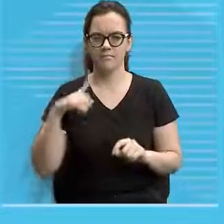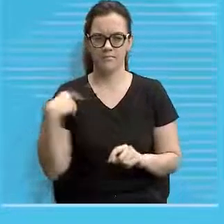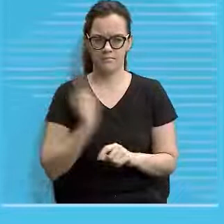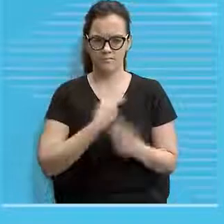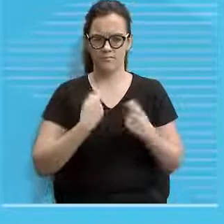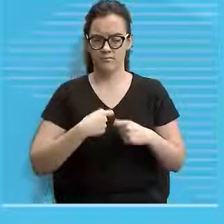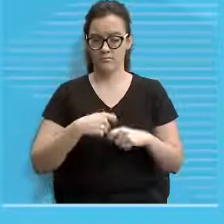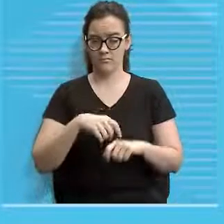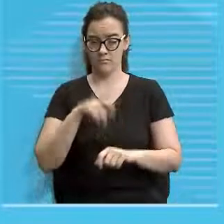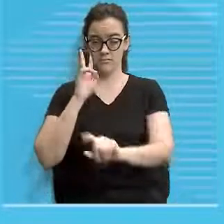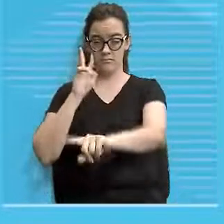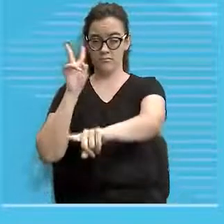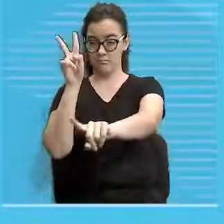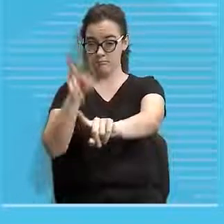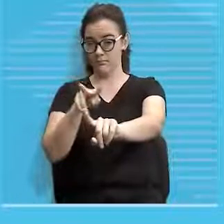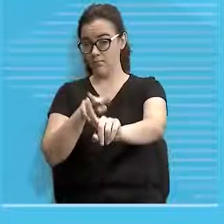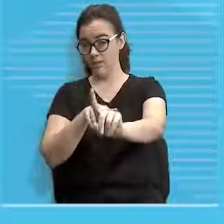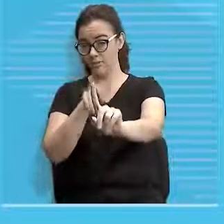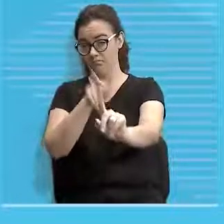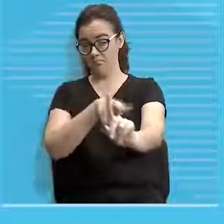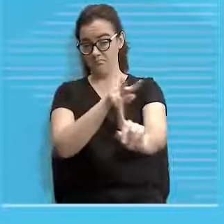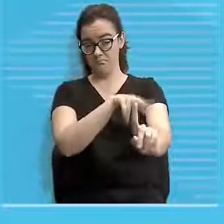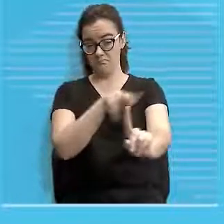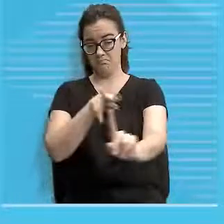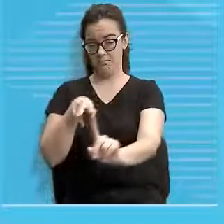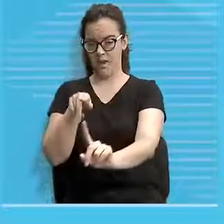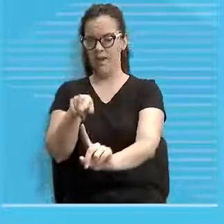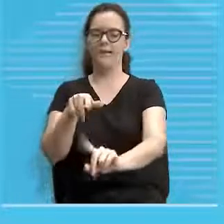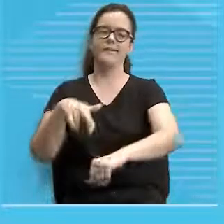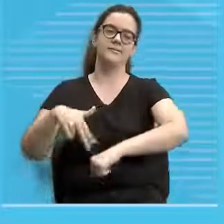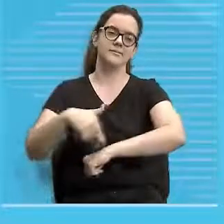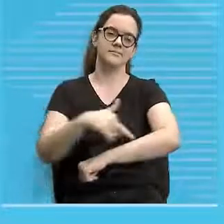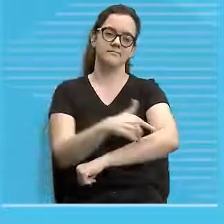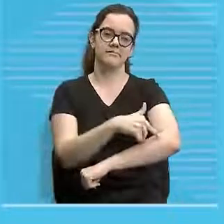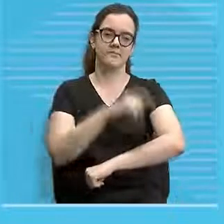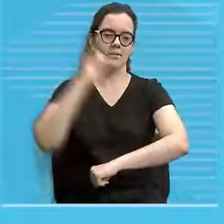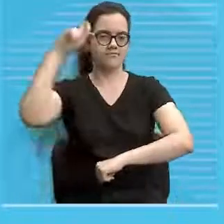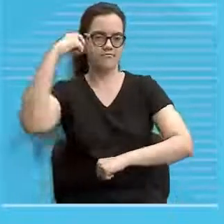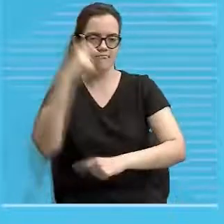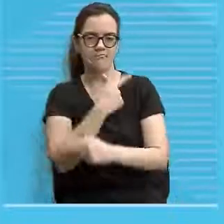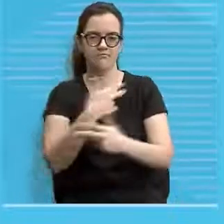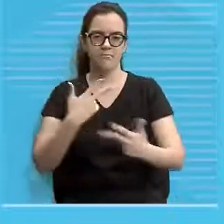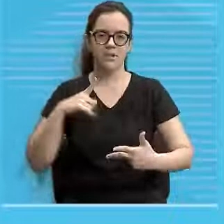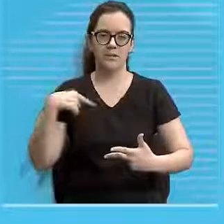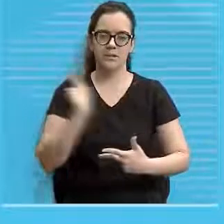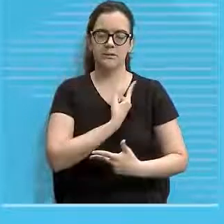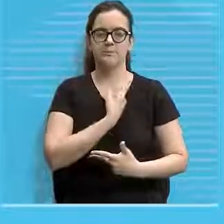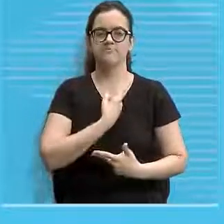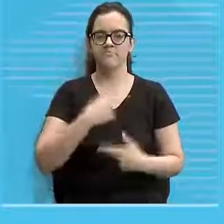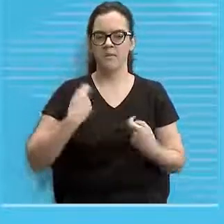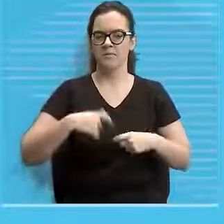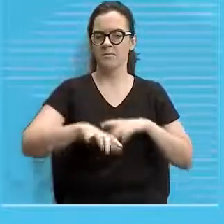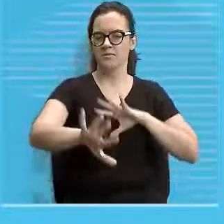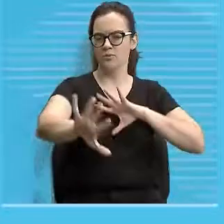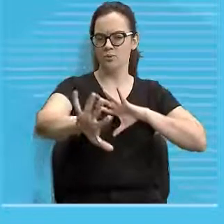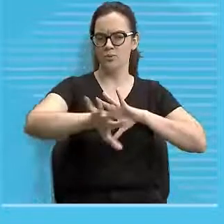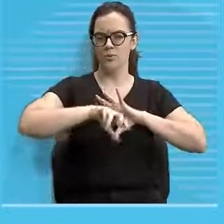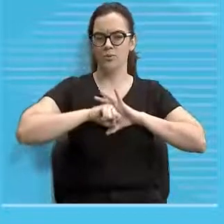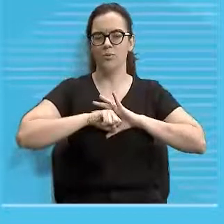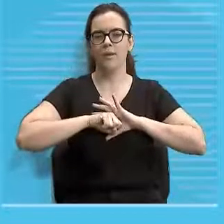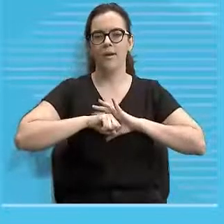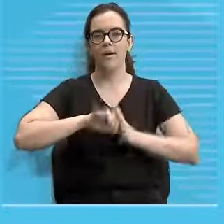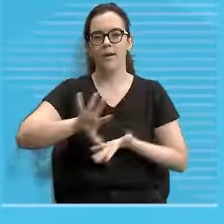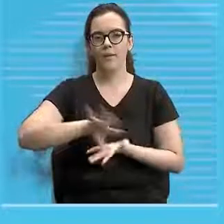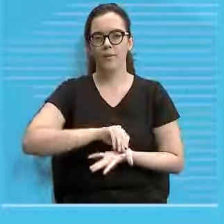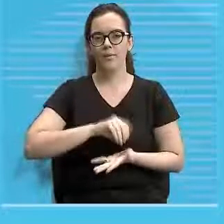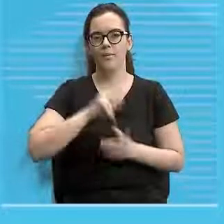gente consiga se sentir bonita, para que a gente consiga se sentir aceita pelo olhar do outro, né? E isso aí gera